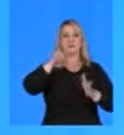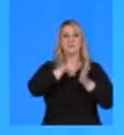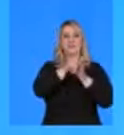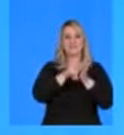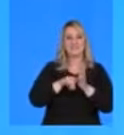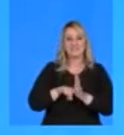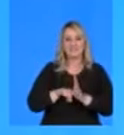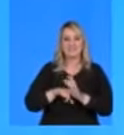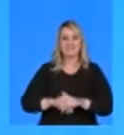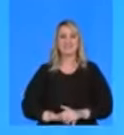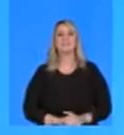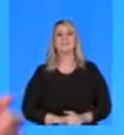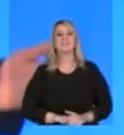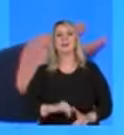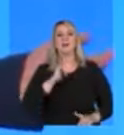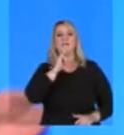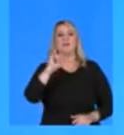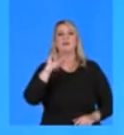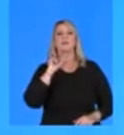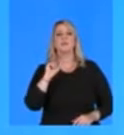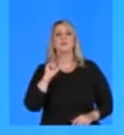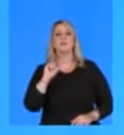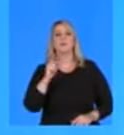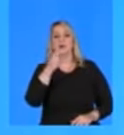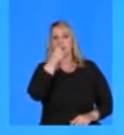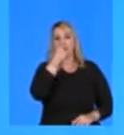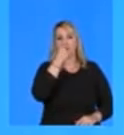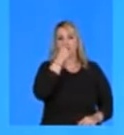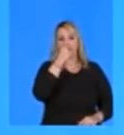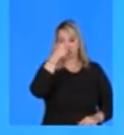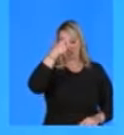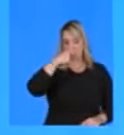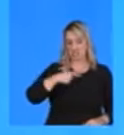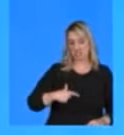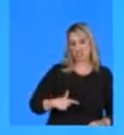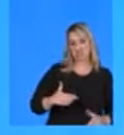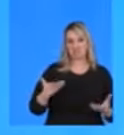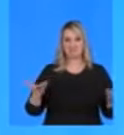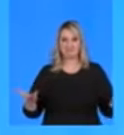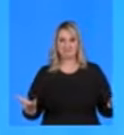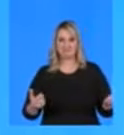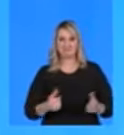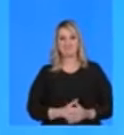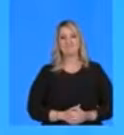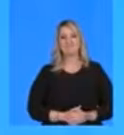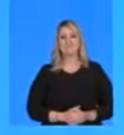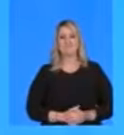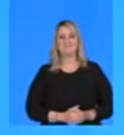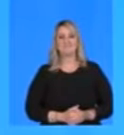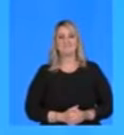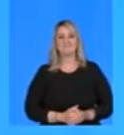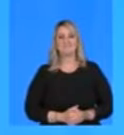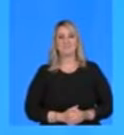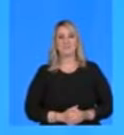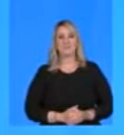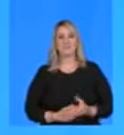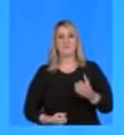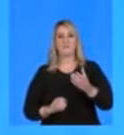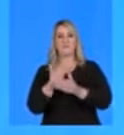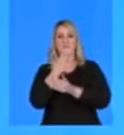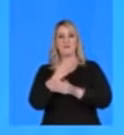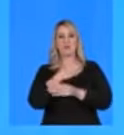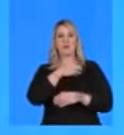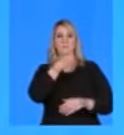pesquisas e dizer que o índio com esse estilo Steve do fundador da